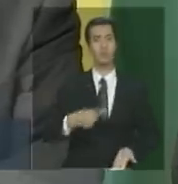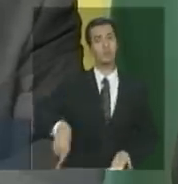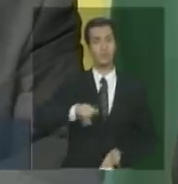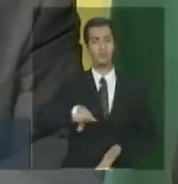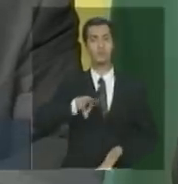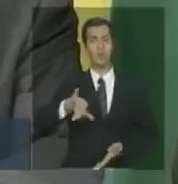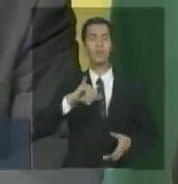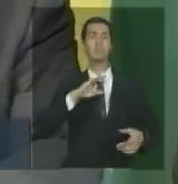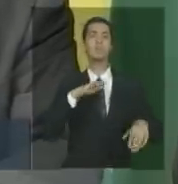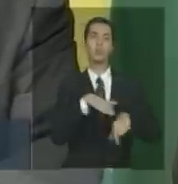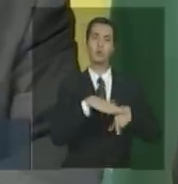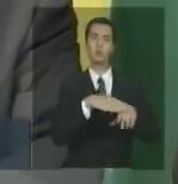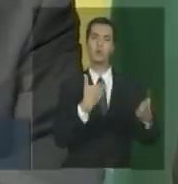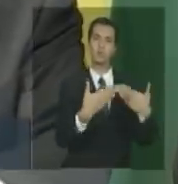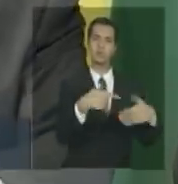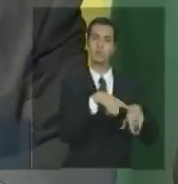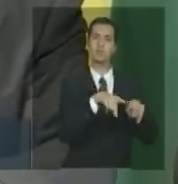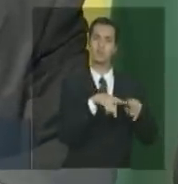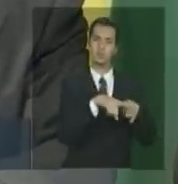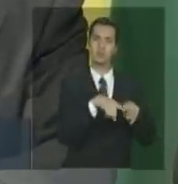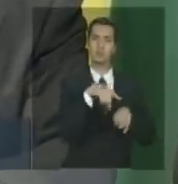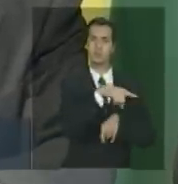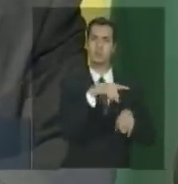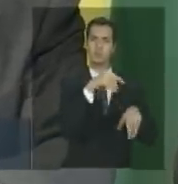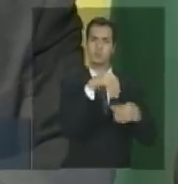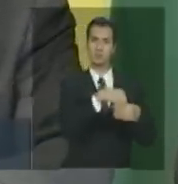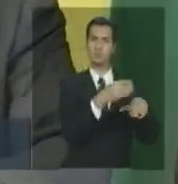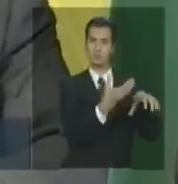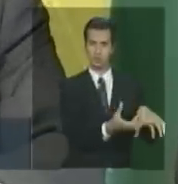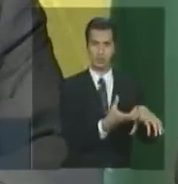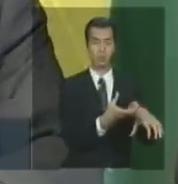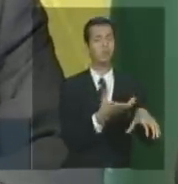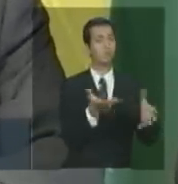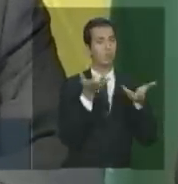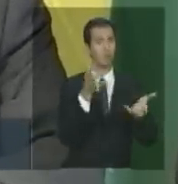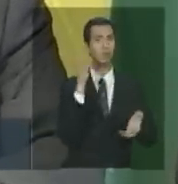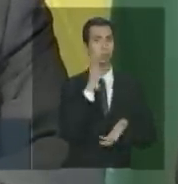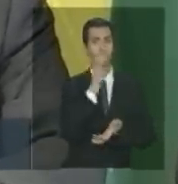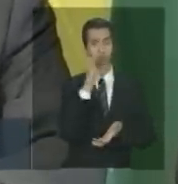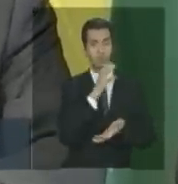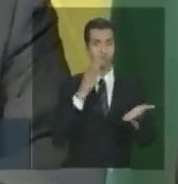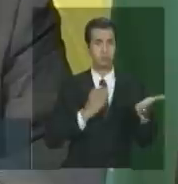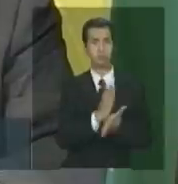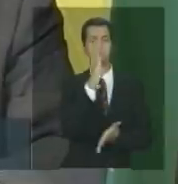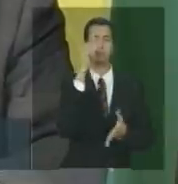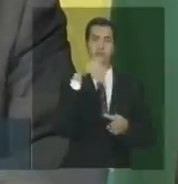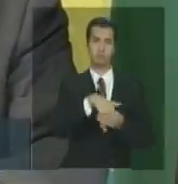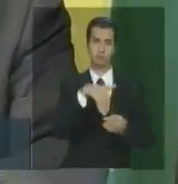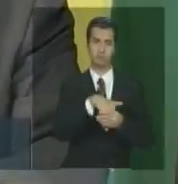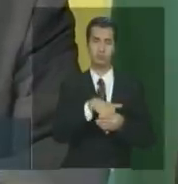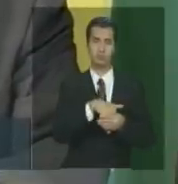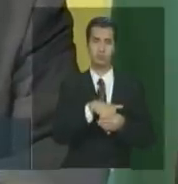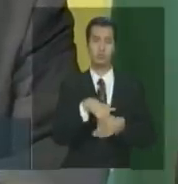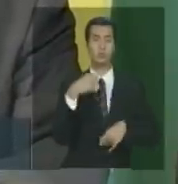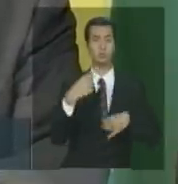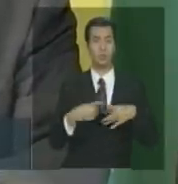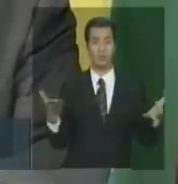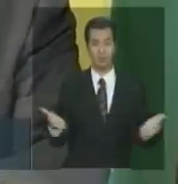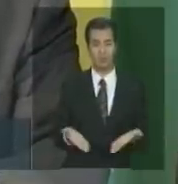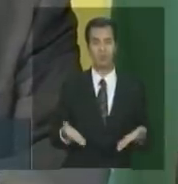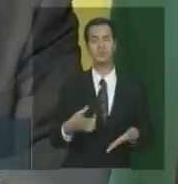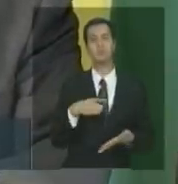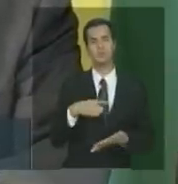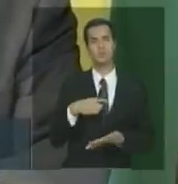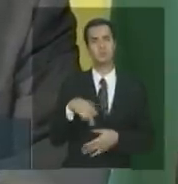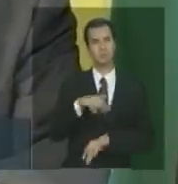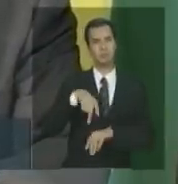de modo que nós possamos aprovar rapidamente essa Resolução 72. Porque, do jeito que está, é muito prejudicial